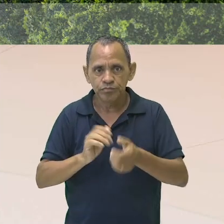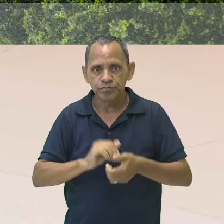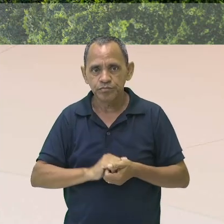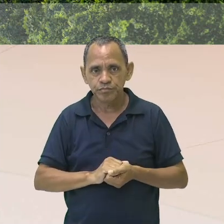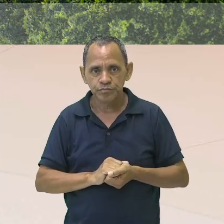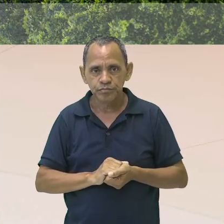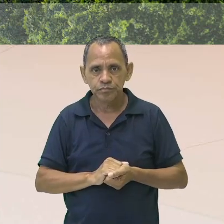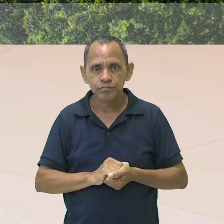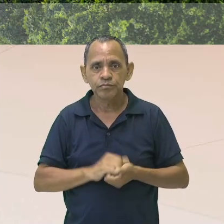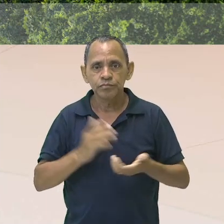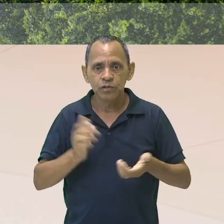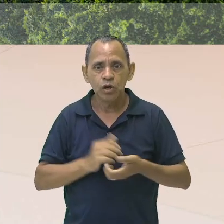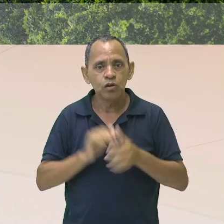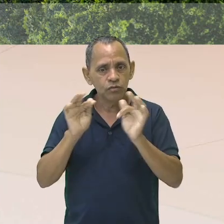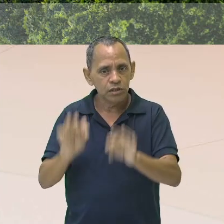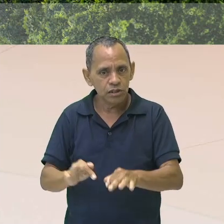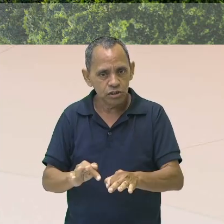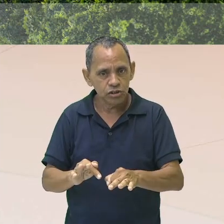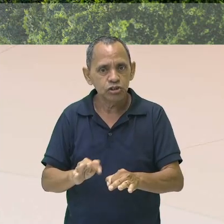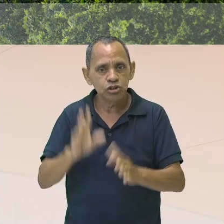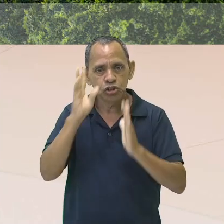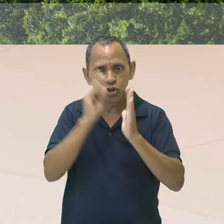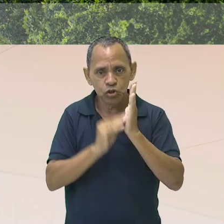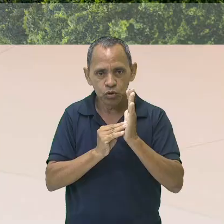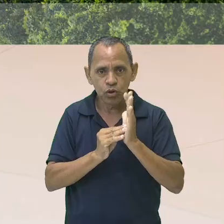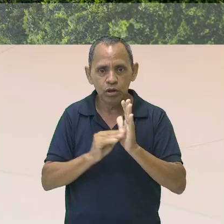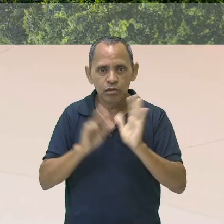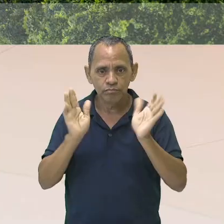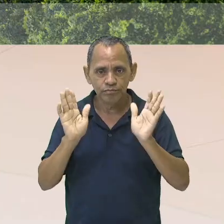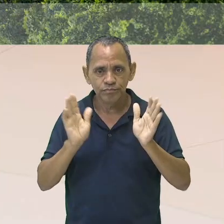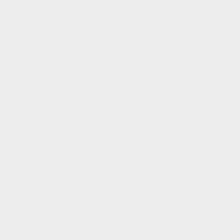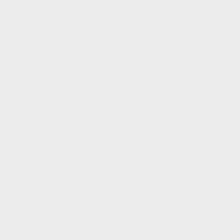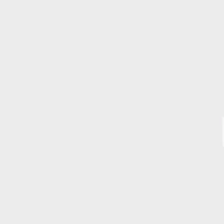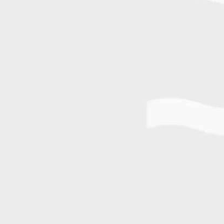Bem, com isso a gente finaliza o conteúdo da nossa aula.